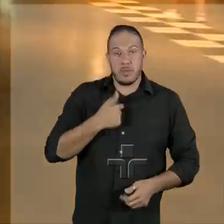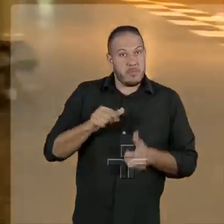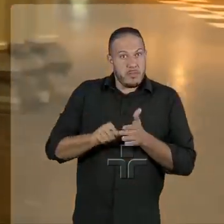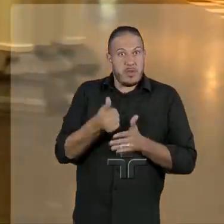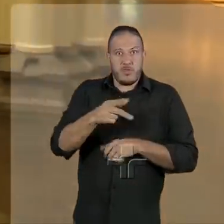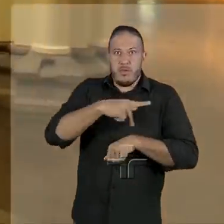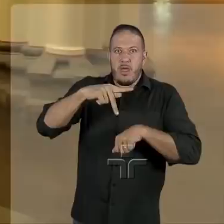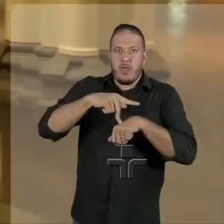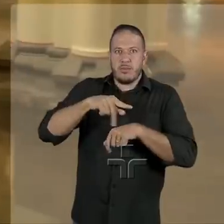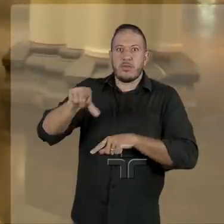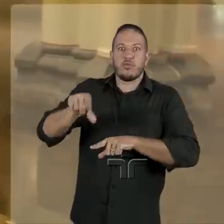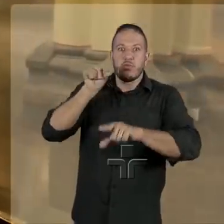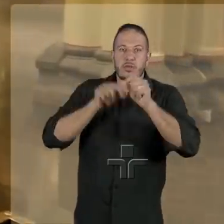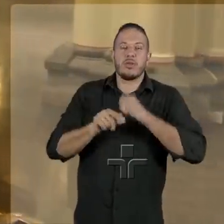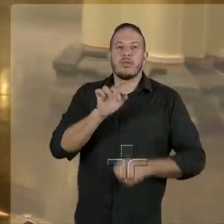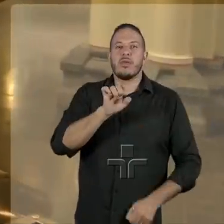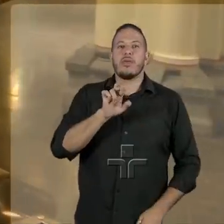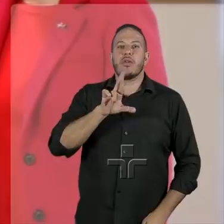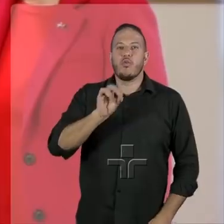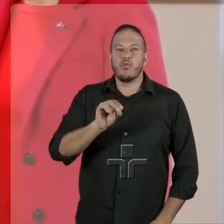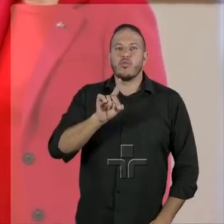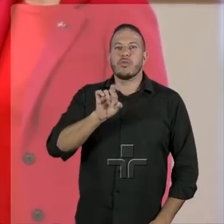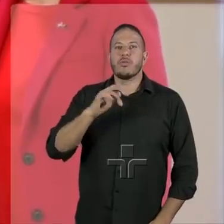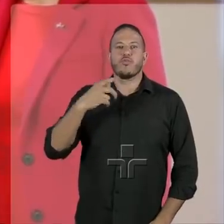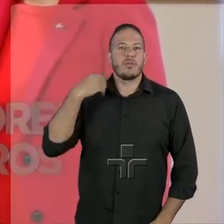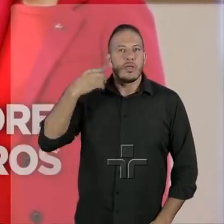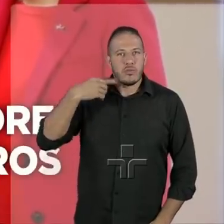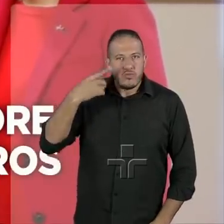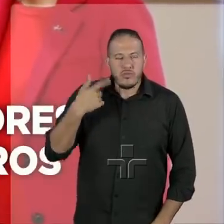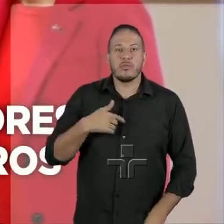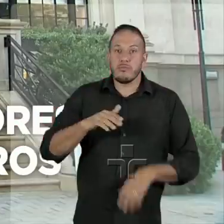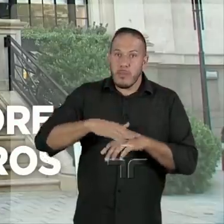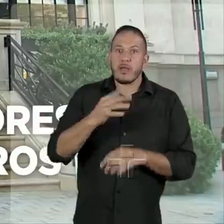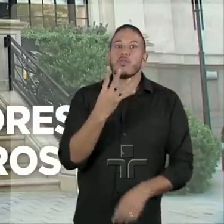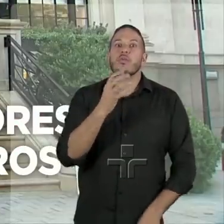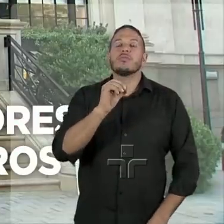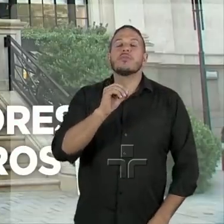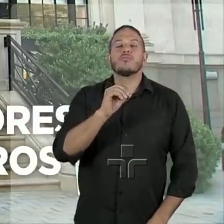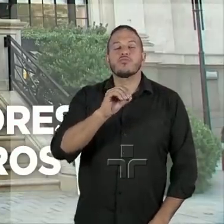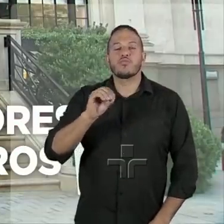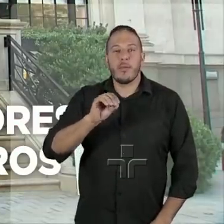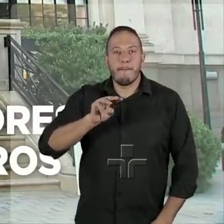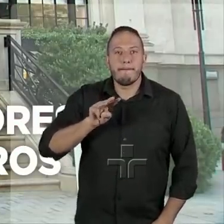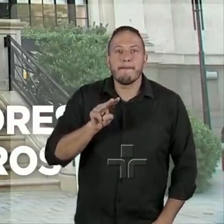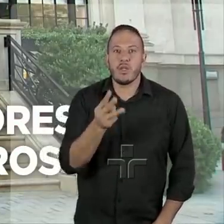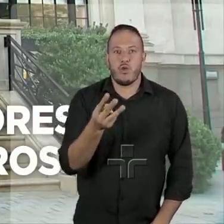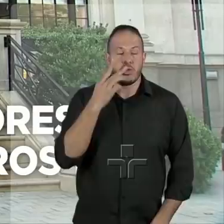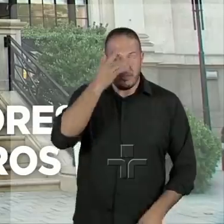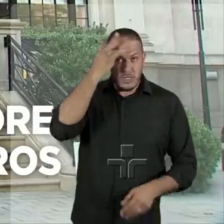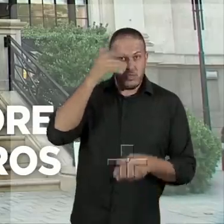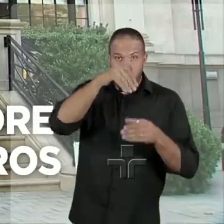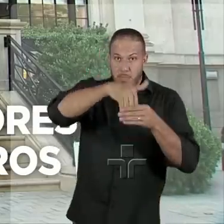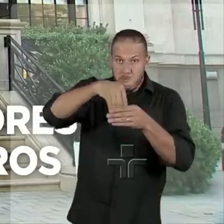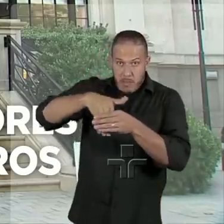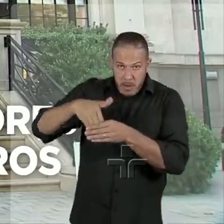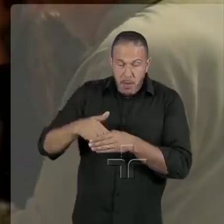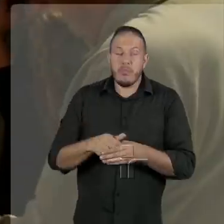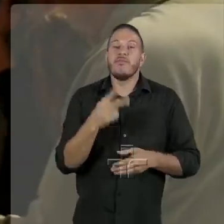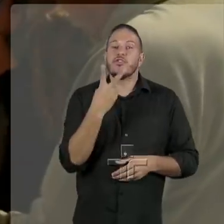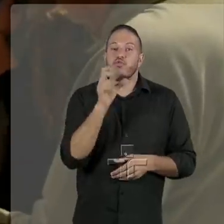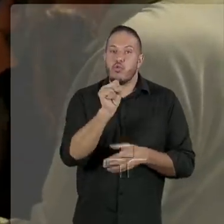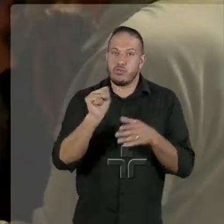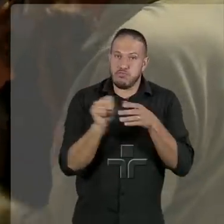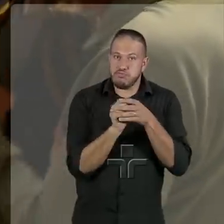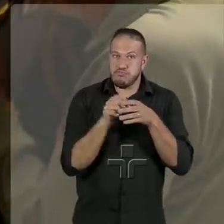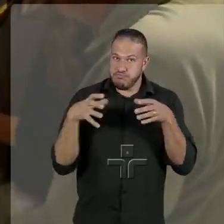a escolher os eurodeputados. Mais de 400 milhões de eleitores dos 28 integrantes do bloco